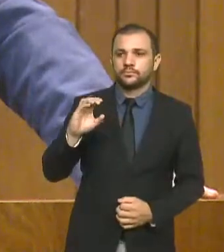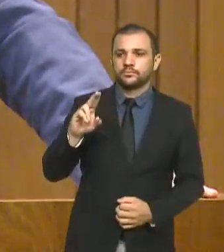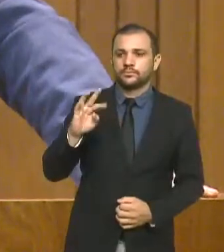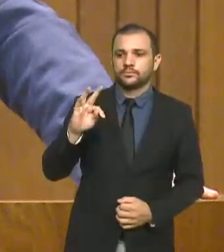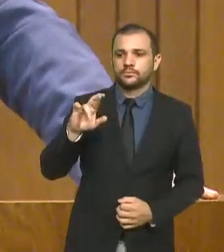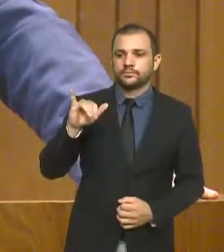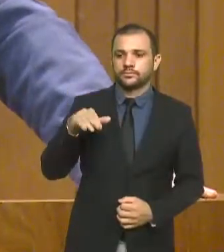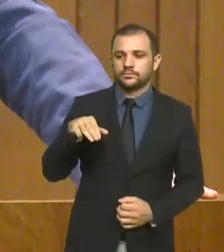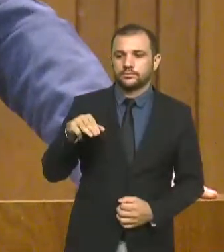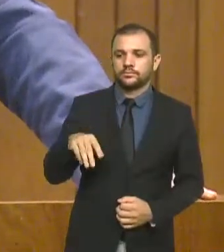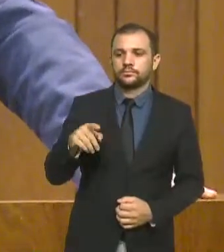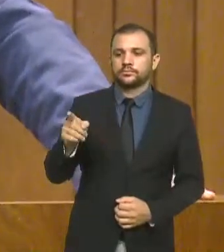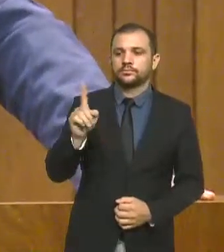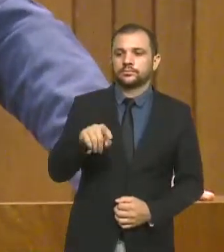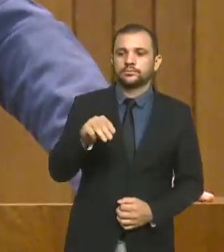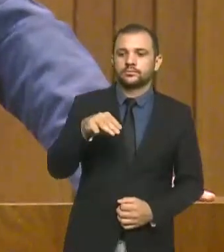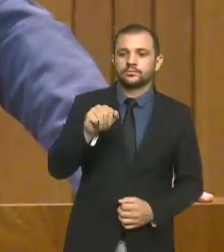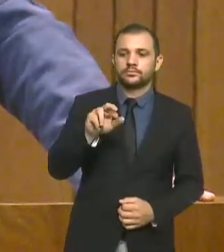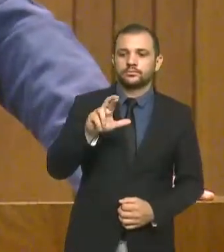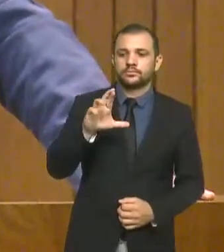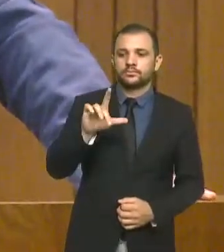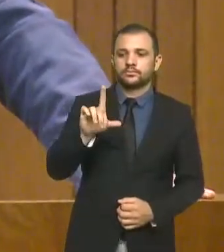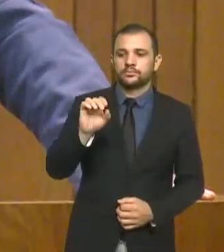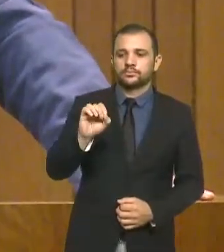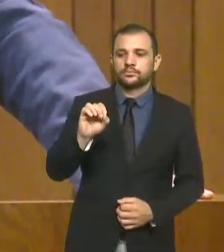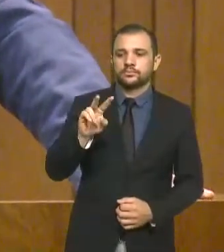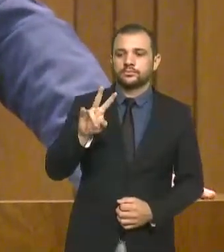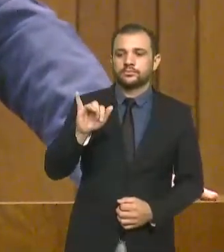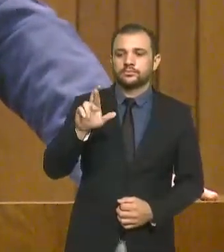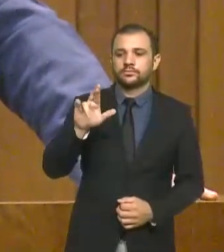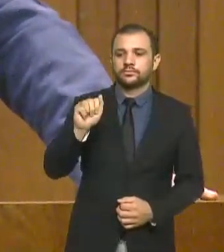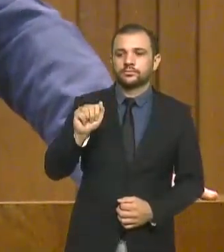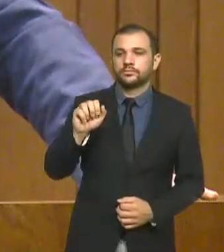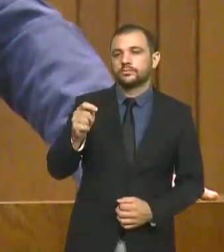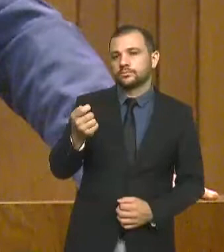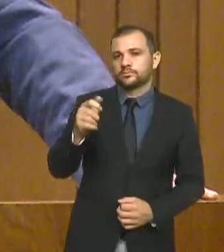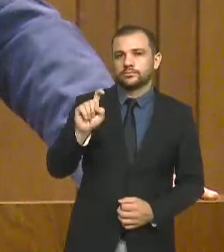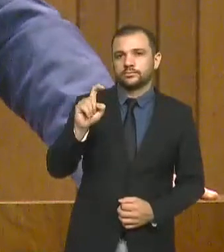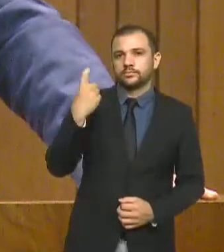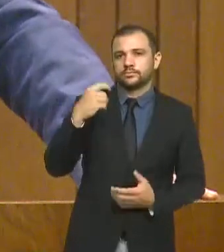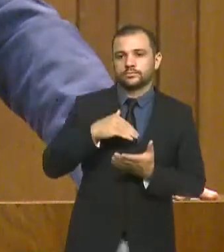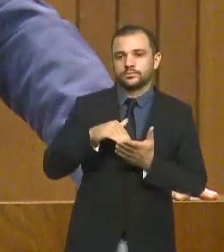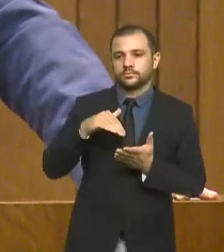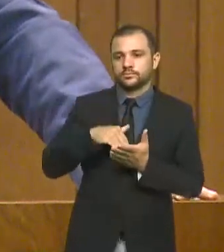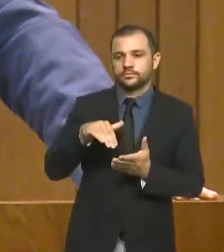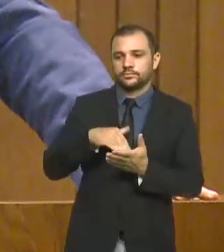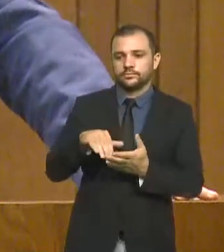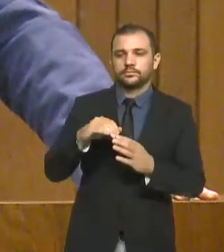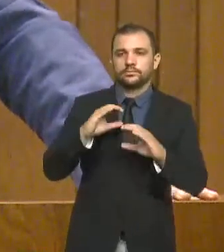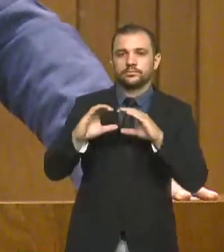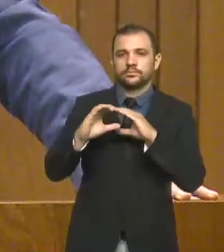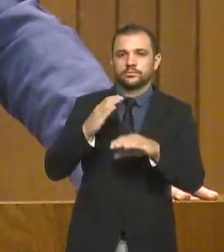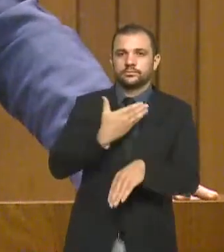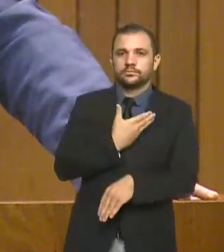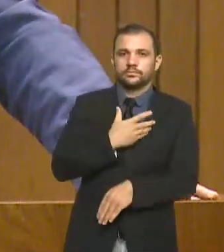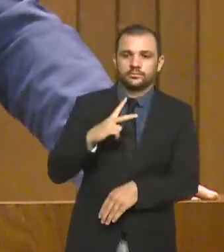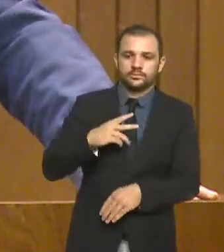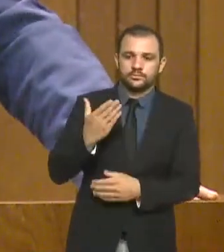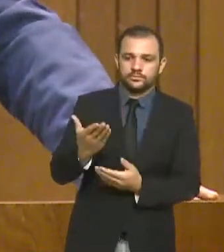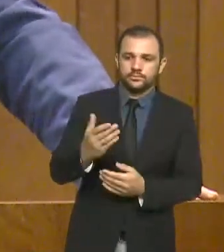meu quase ex-secretário de comunicação, Marcelo Vieira, meu amigo particular, Álvaro Luiz, repórter